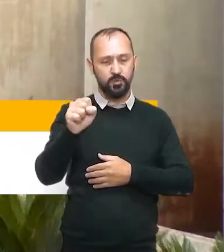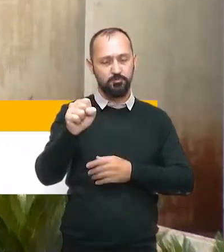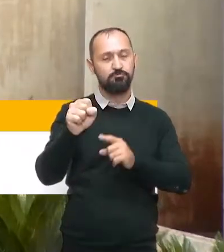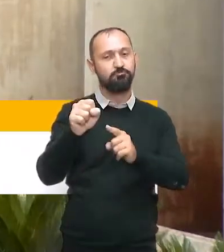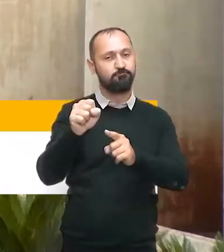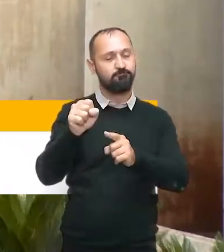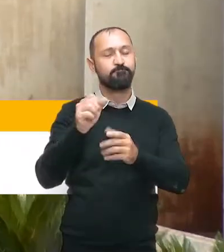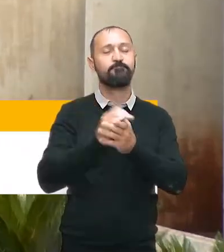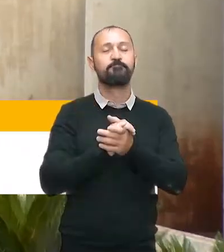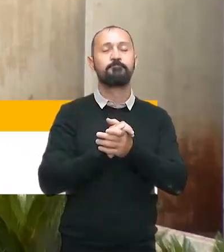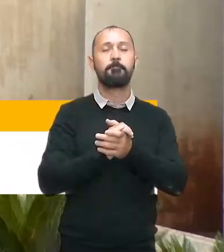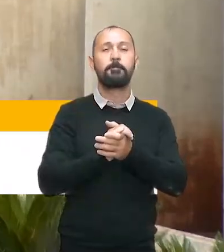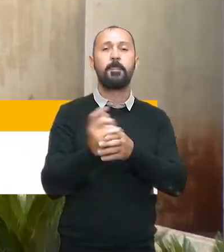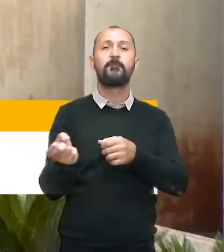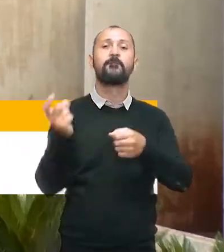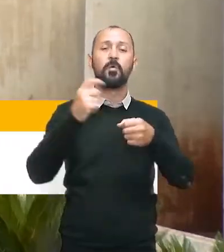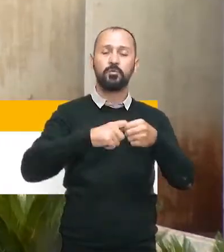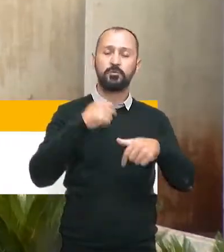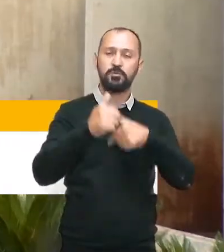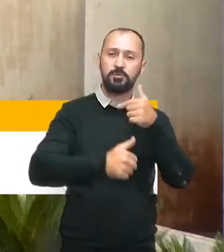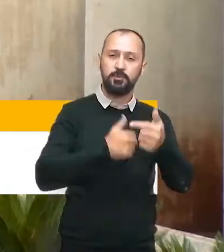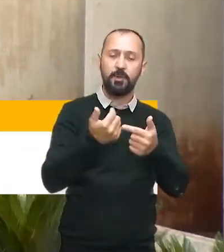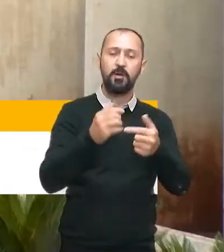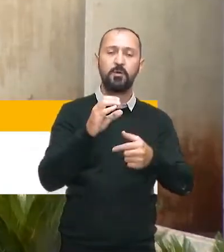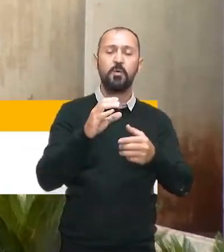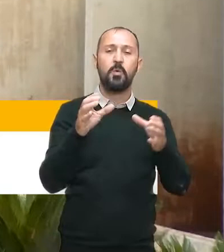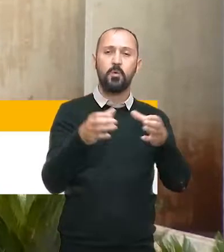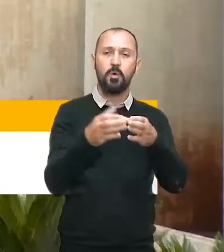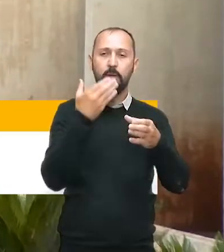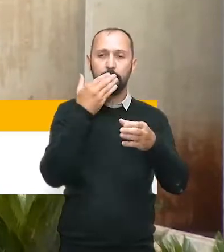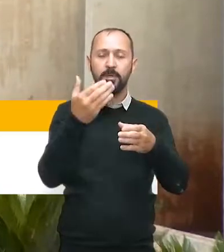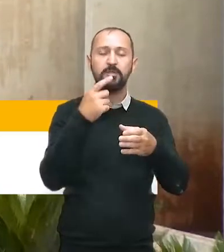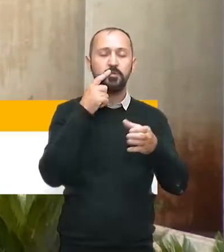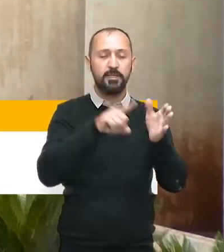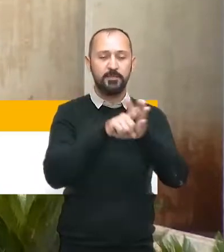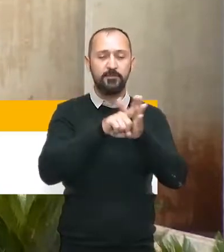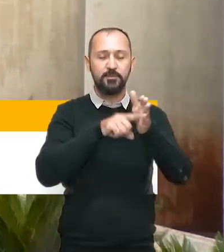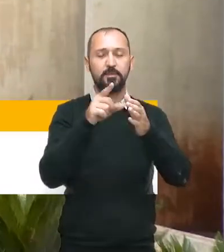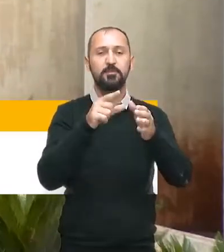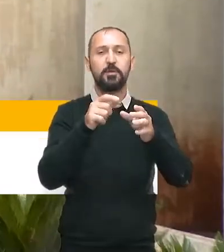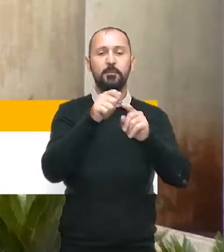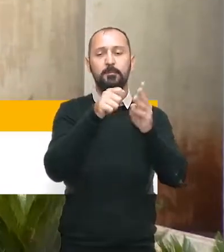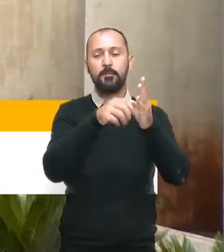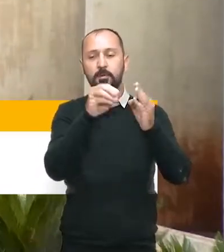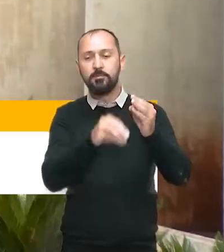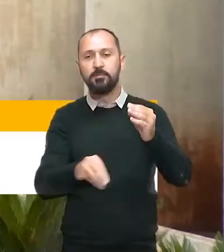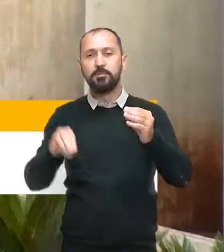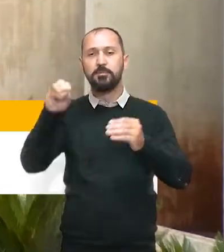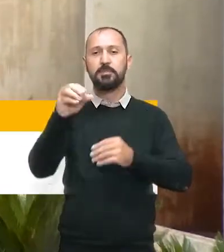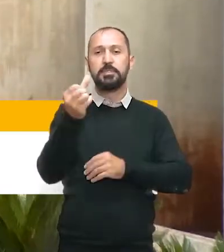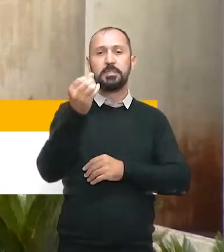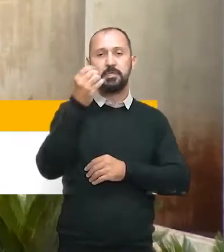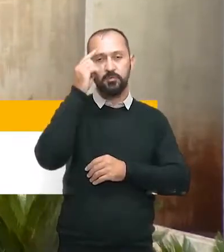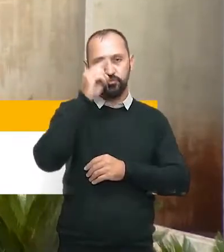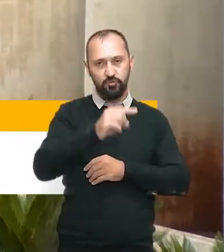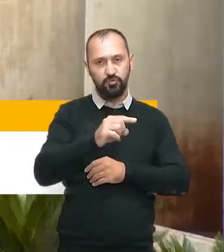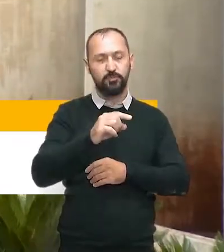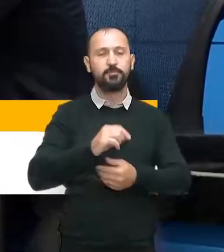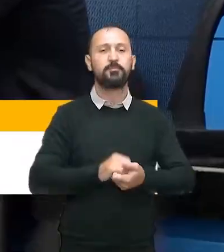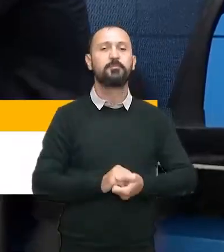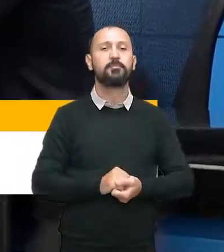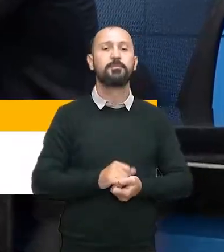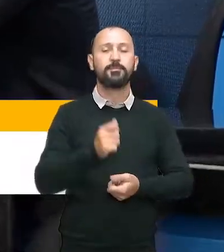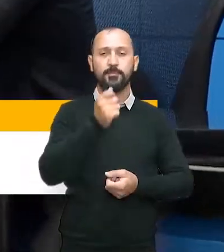2018 com o Retorno dos trabalhos a comissão solicitou prorrogação das investigações em mais 60